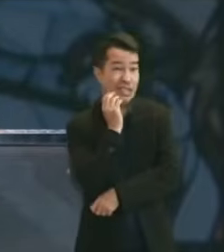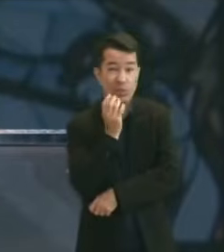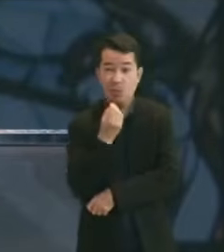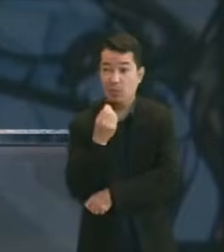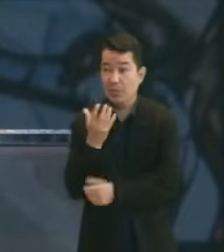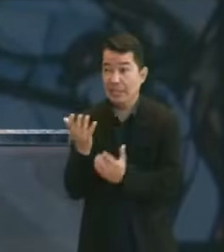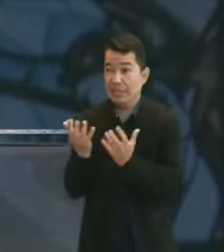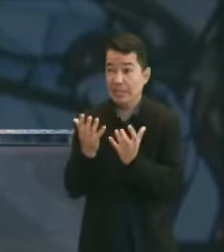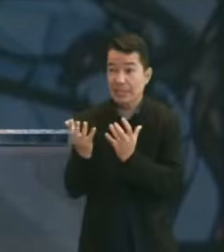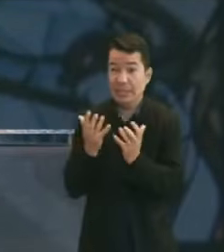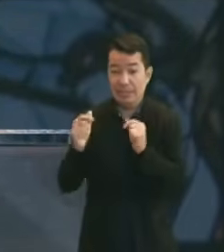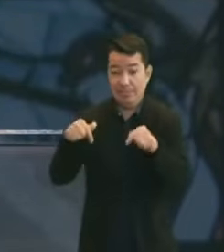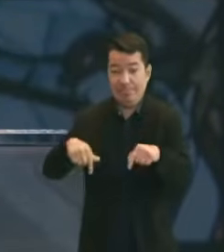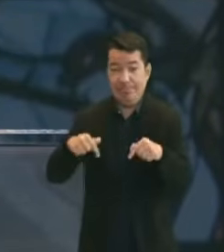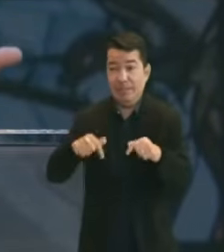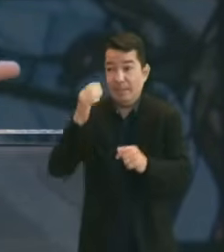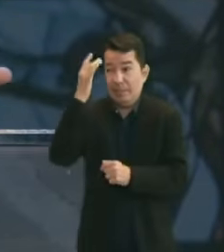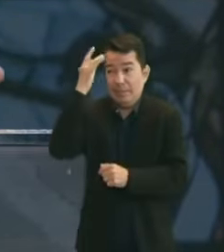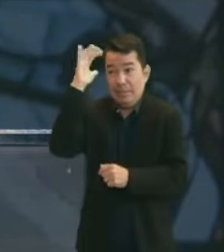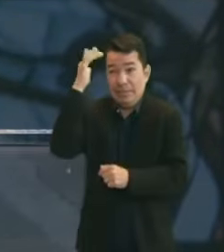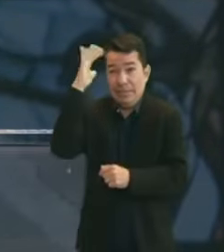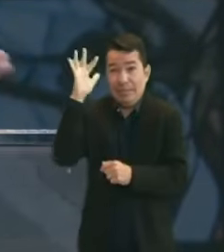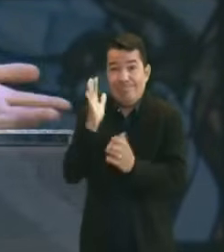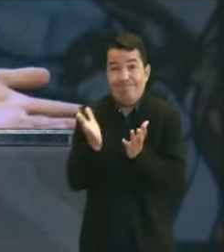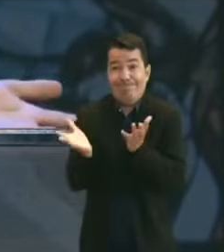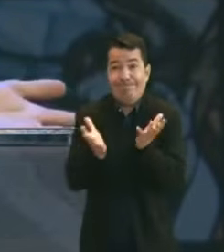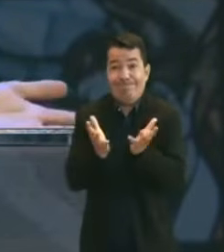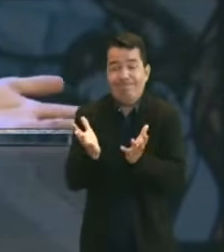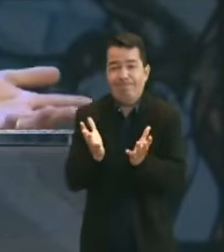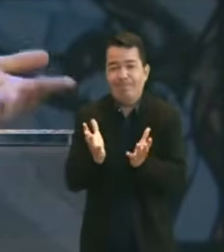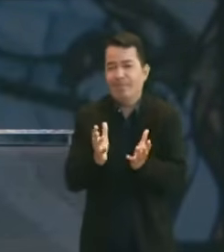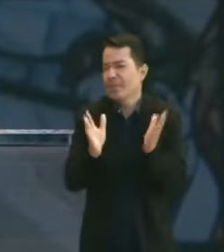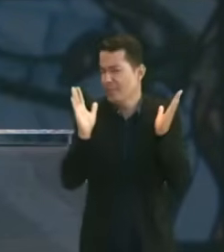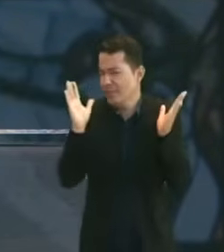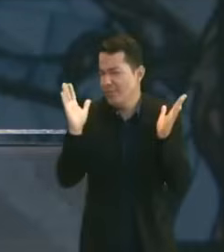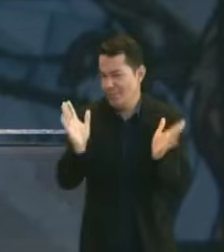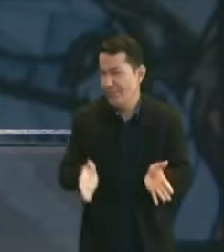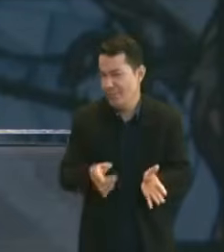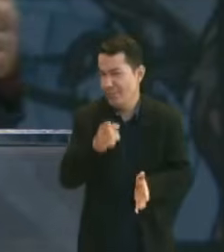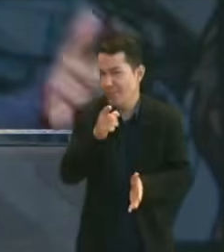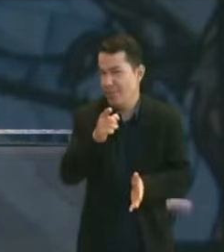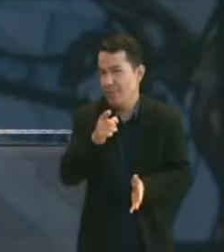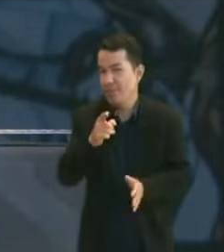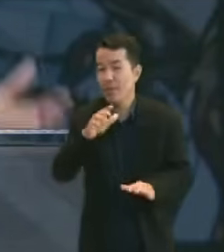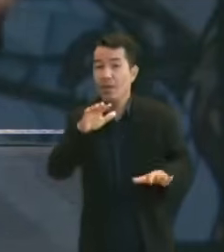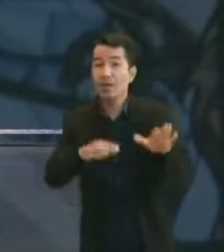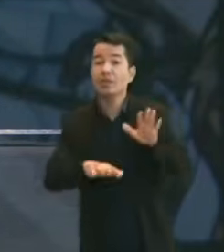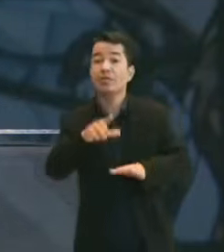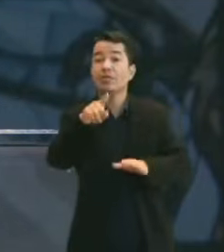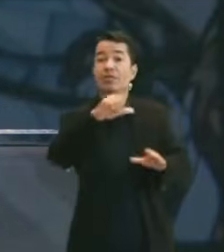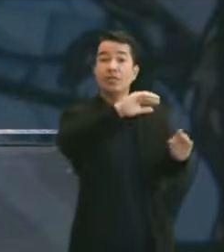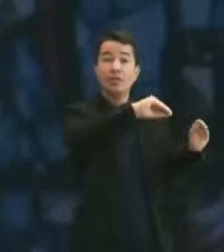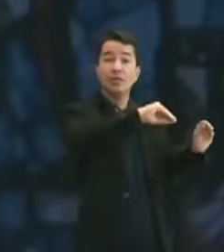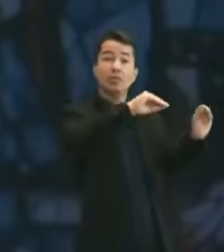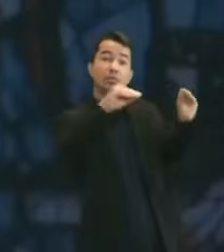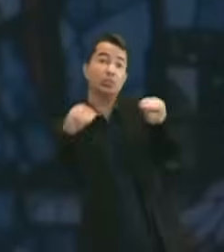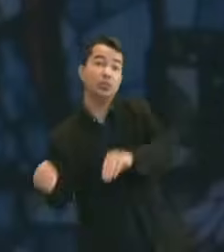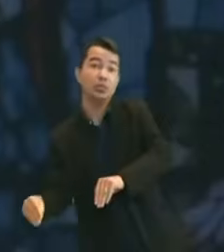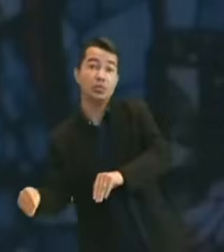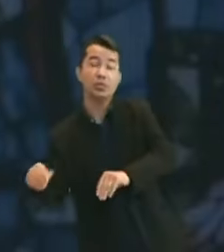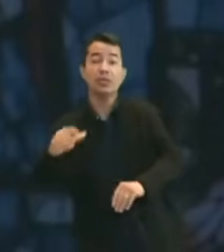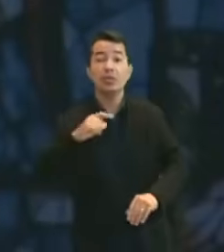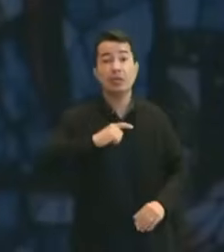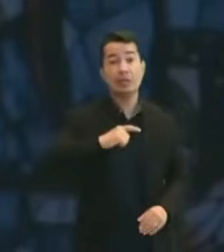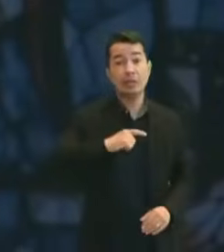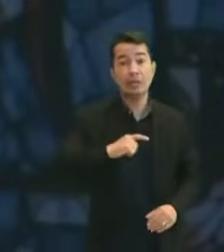como é que as coisas funcionam, como é que é o ritmo direito. É ou não é mesmo? Às vezes você mudou de região do país, veio do norte para cá. A